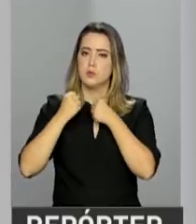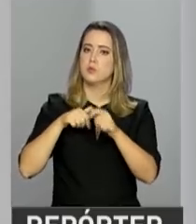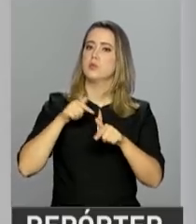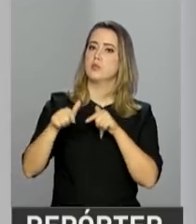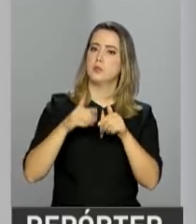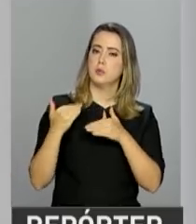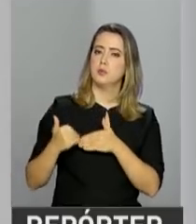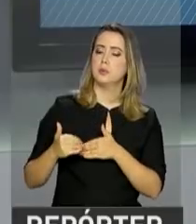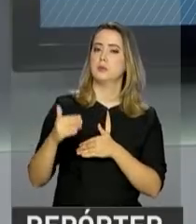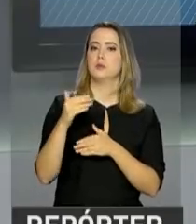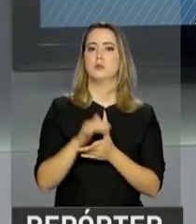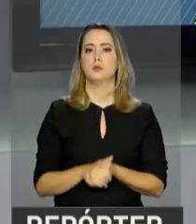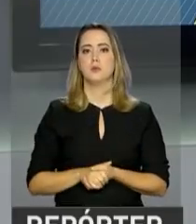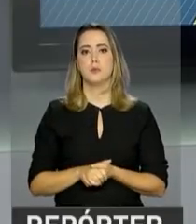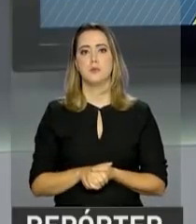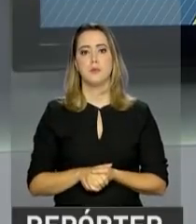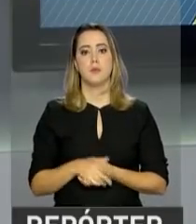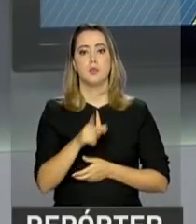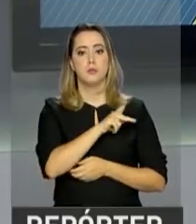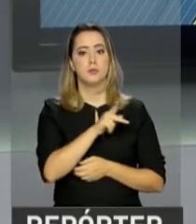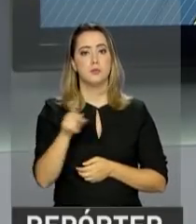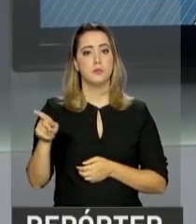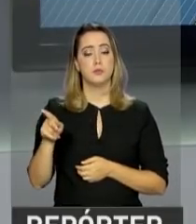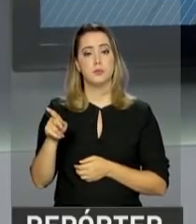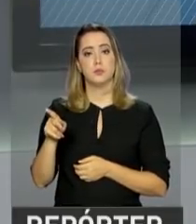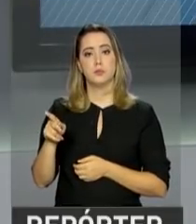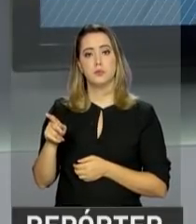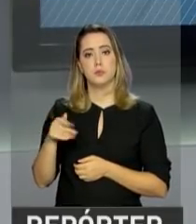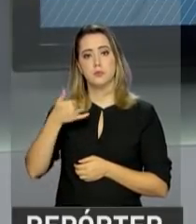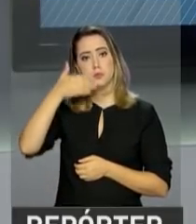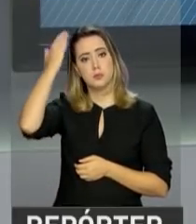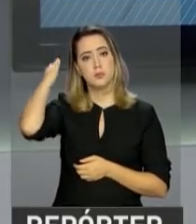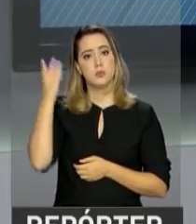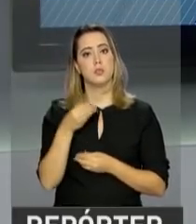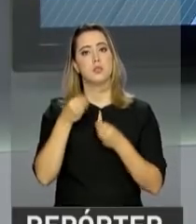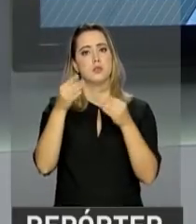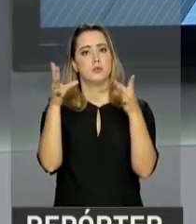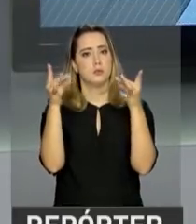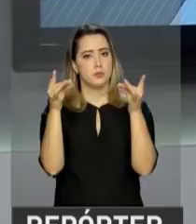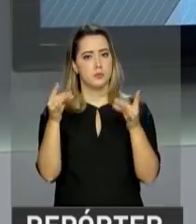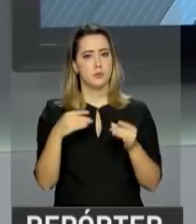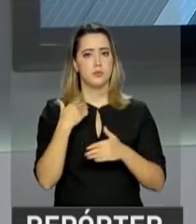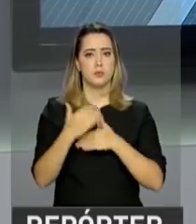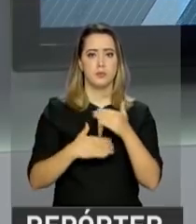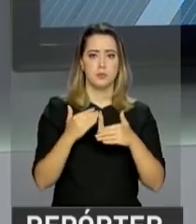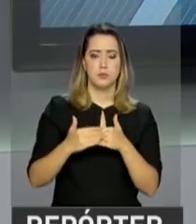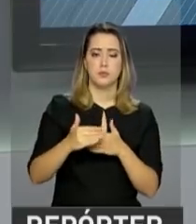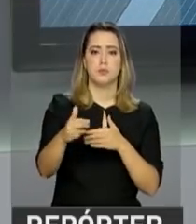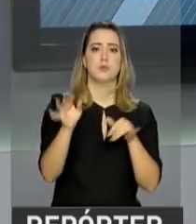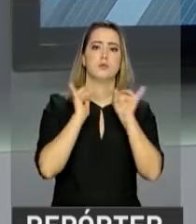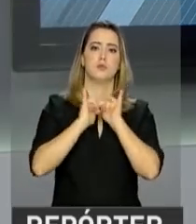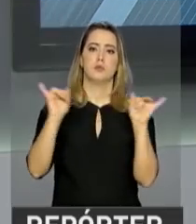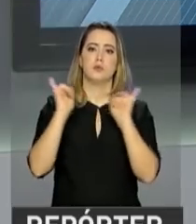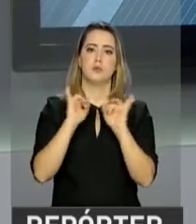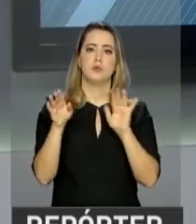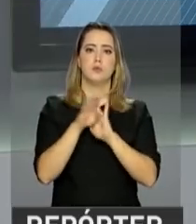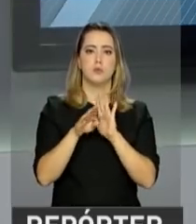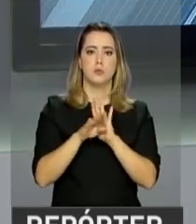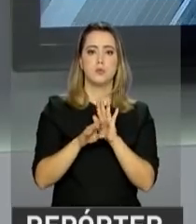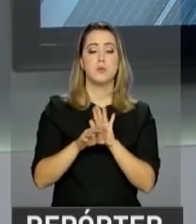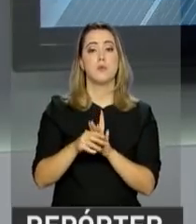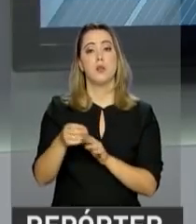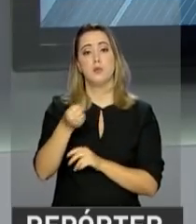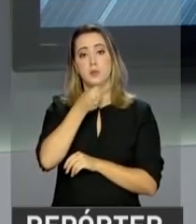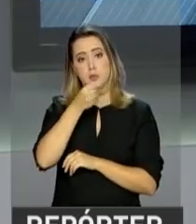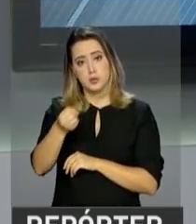fazer ainda mais e o presidente da república michel temer dá detalhes sobre o programa avançar que foi lançado hoje